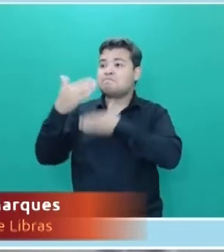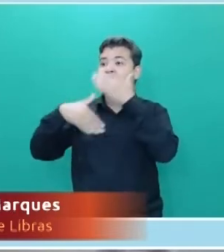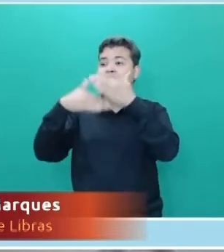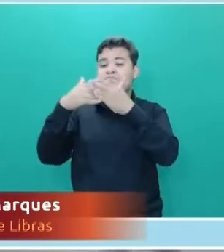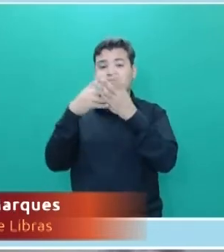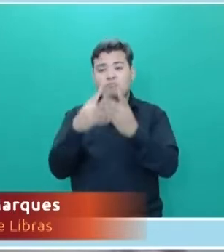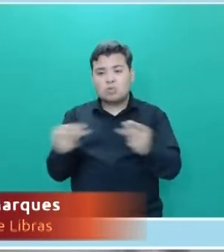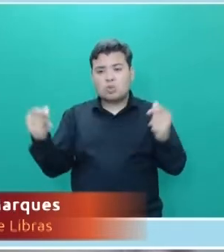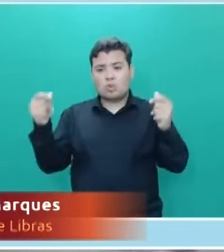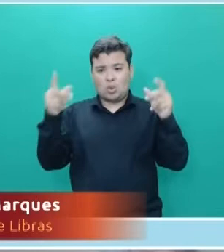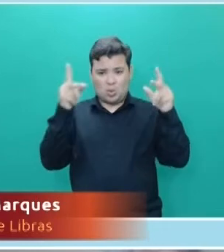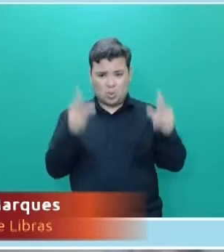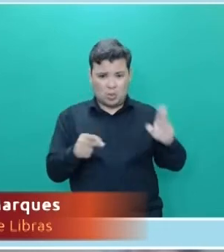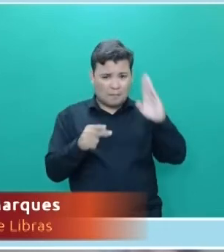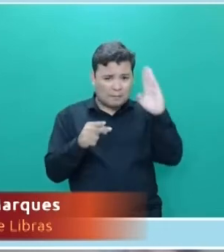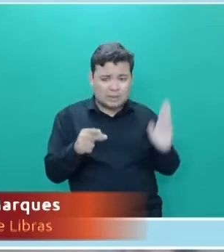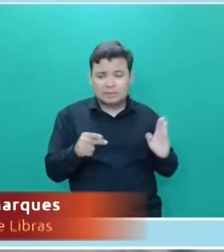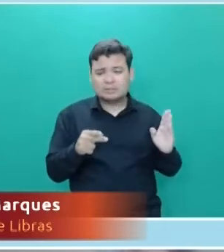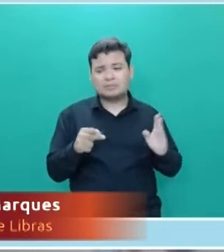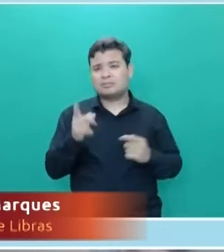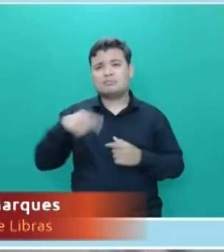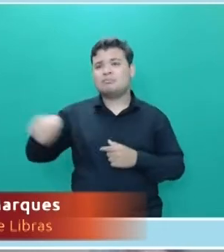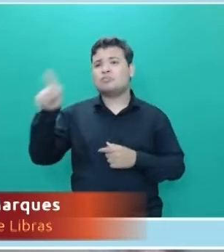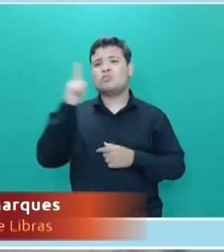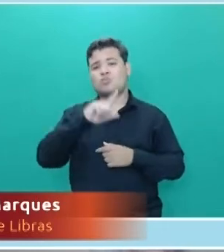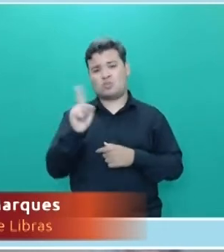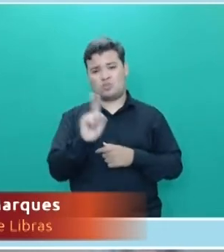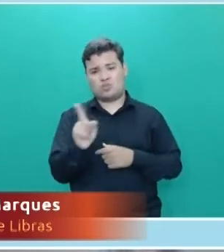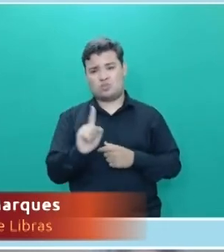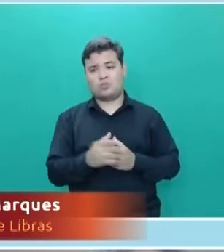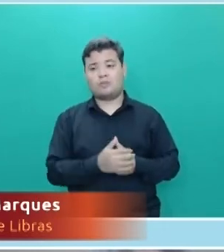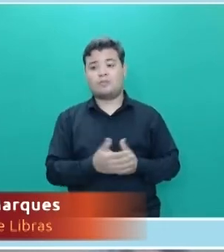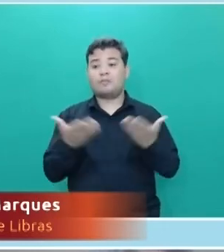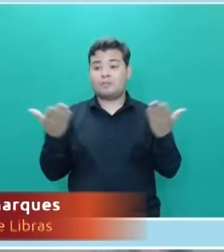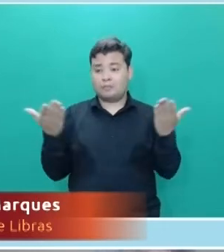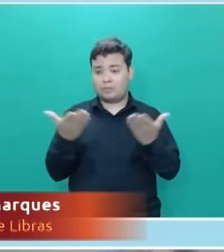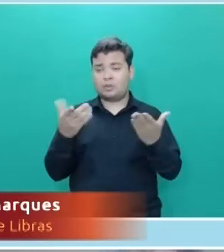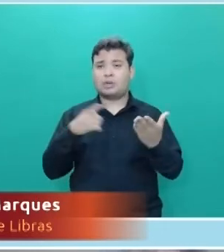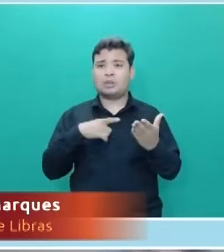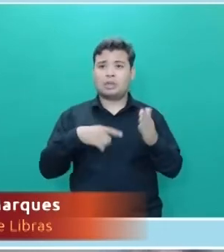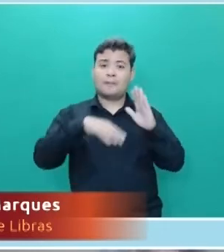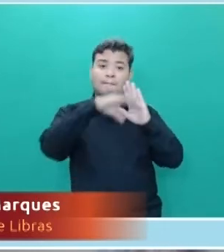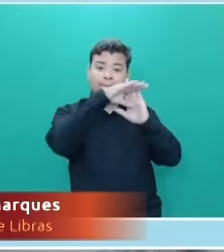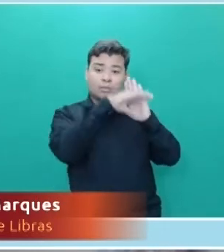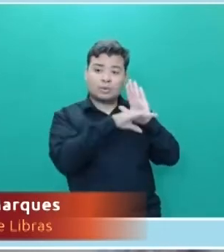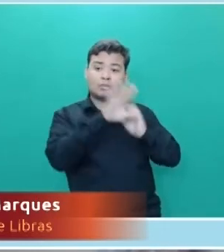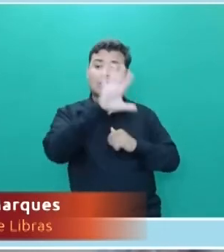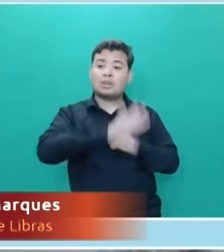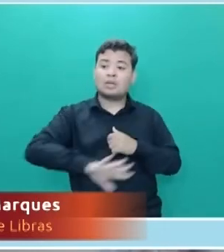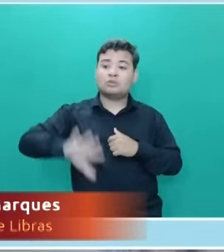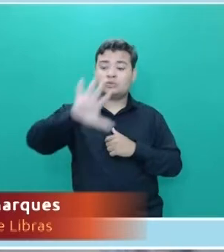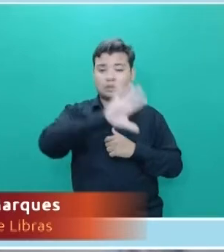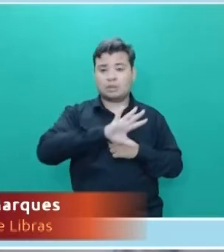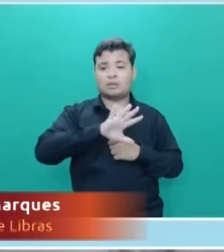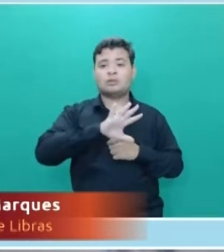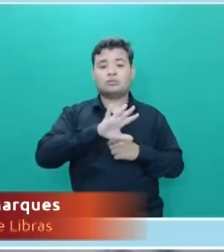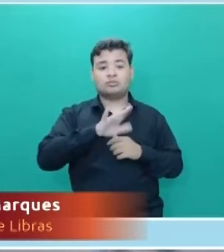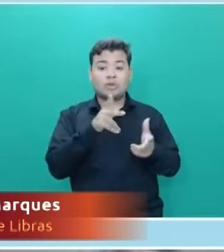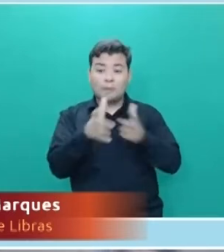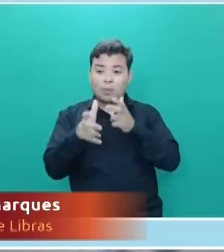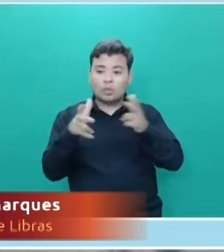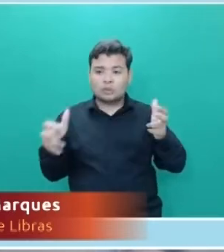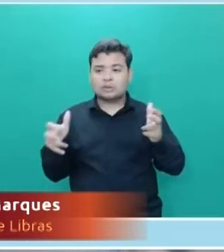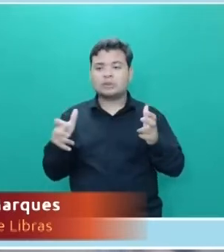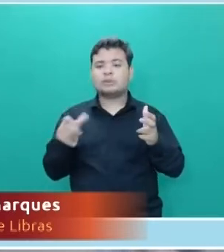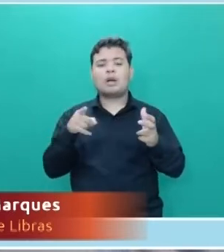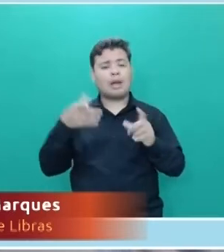ao controle das doenças imunopreveníveis. Então, o nosso PNI, o nosso Programa Nacional de Imunização, ele é referência internacional.